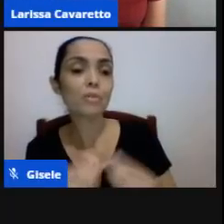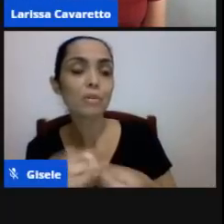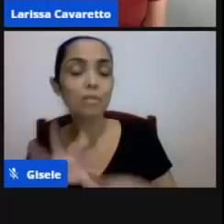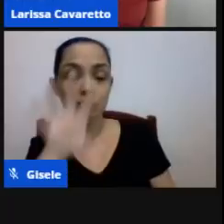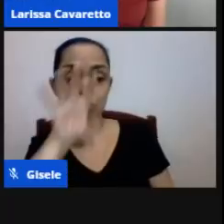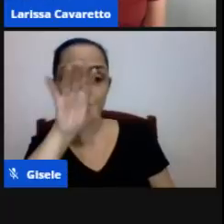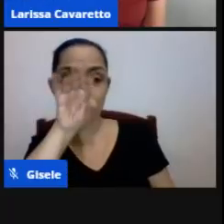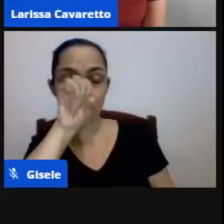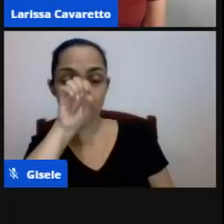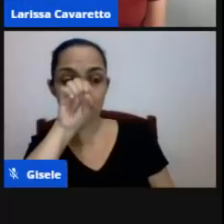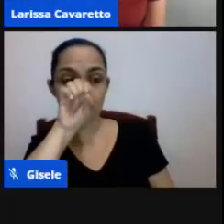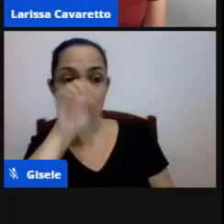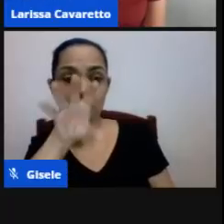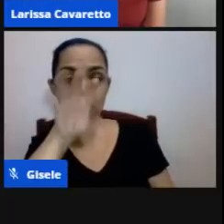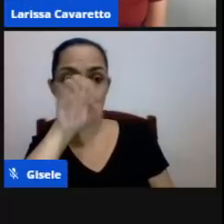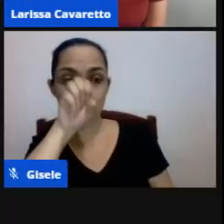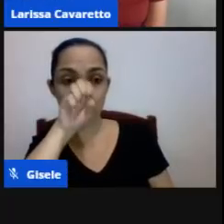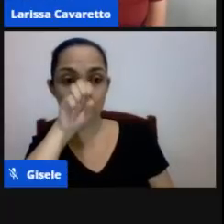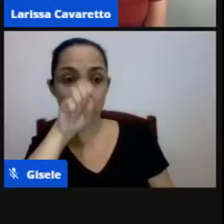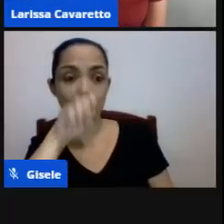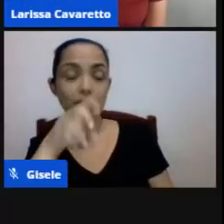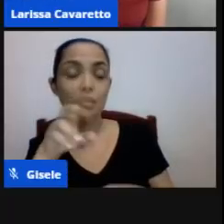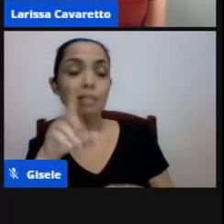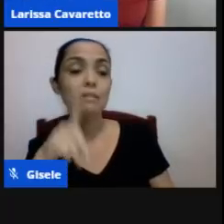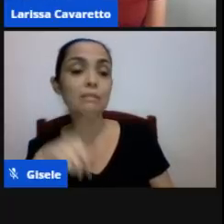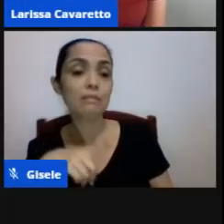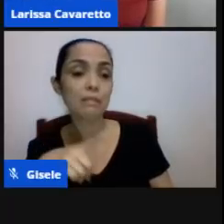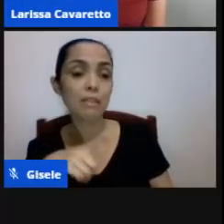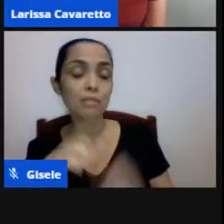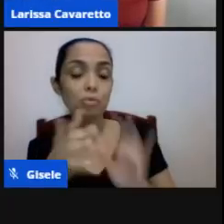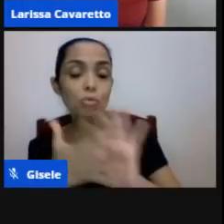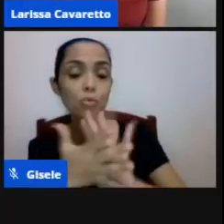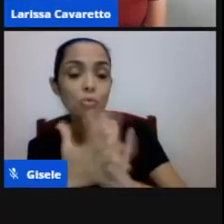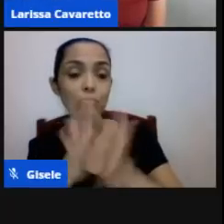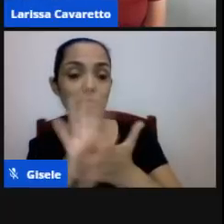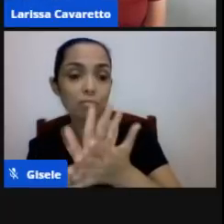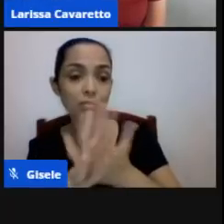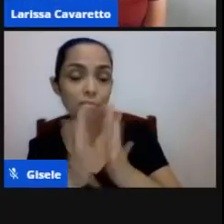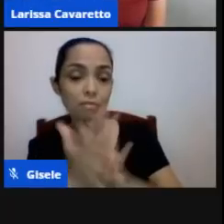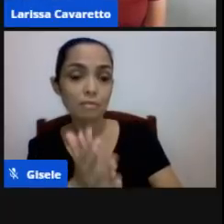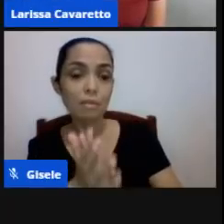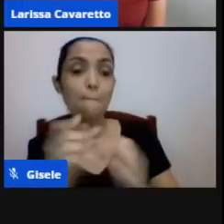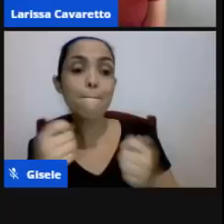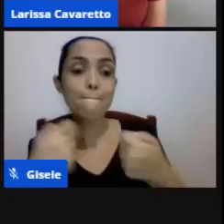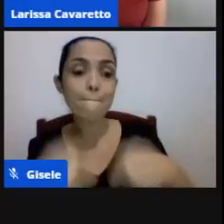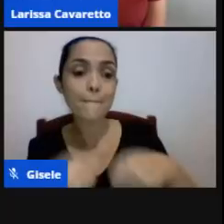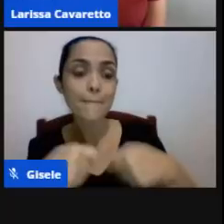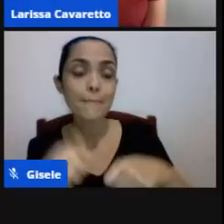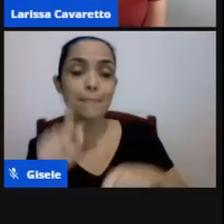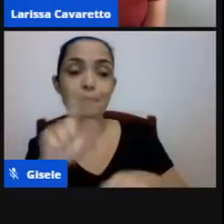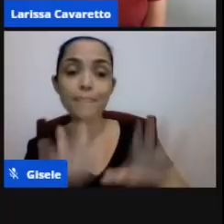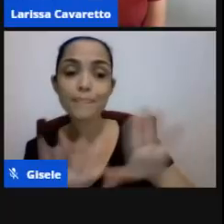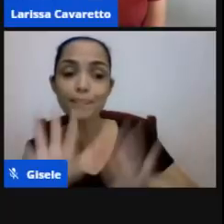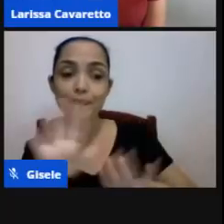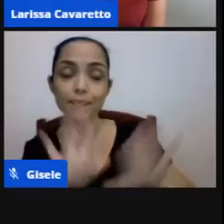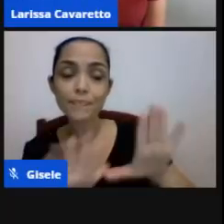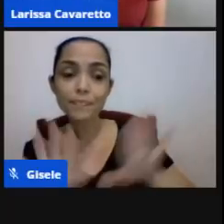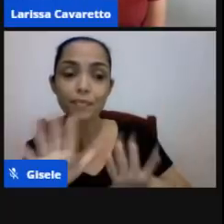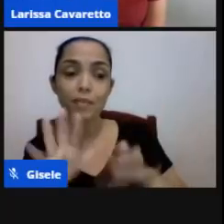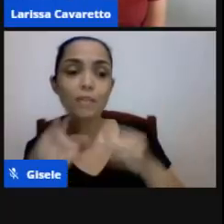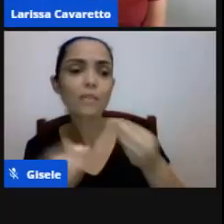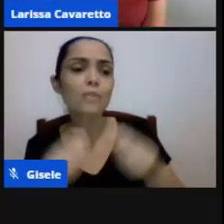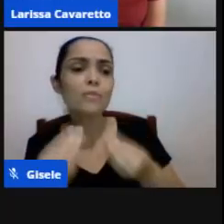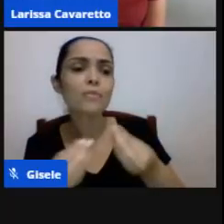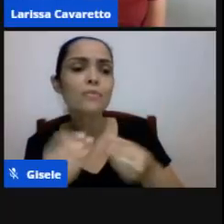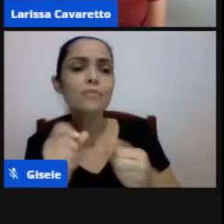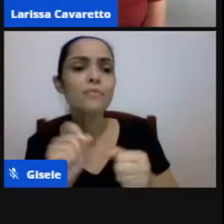respiratória, ela é muito mais comum do que a transmissão por contato. Então, a gente tem que prestar muito mais atenção em